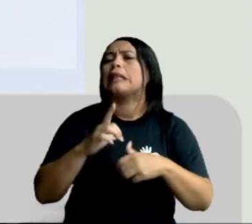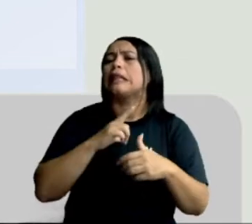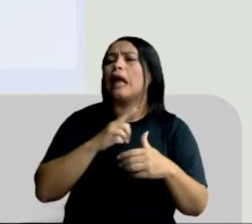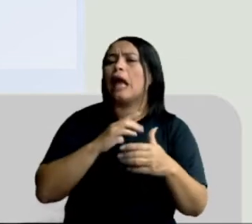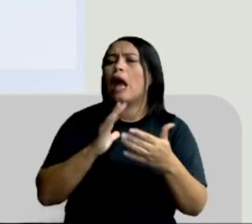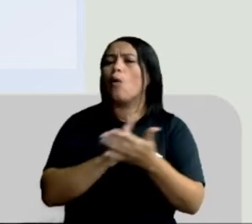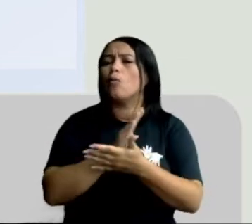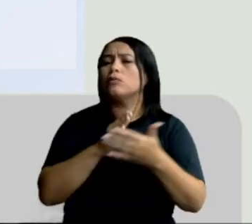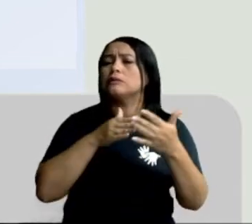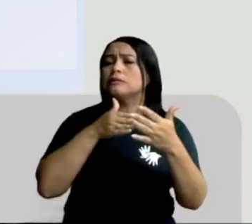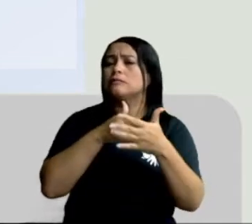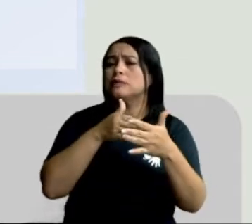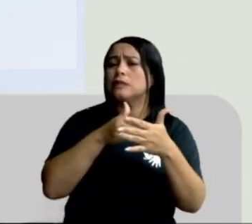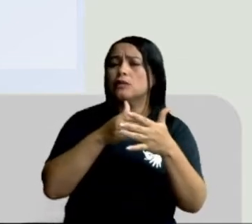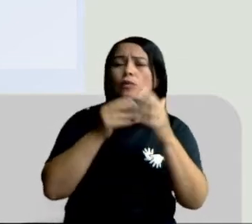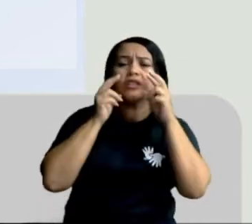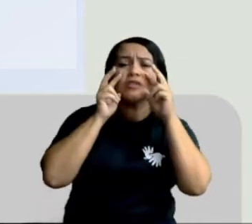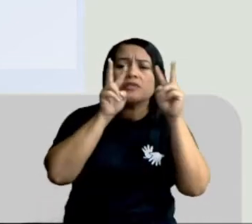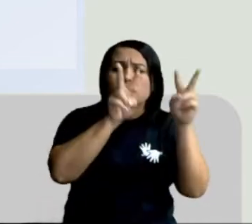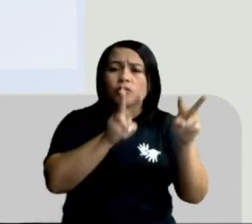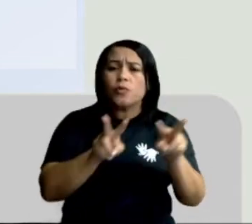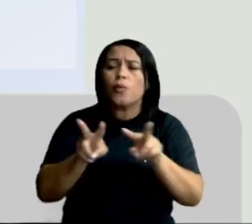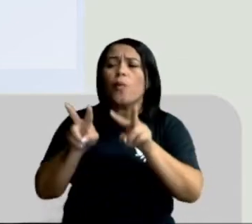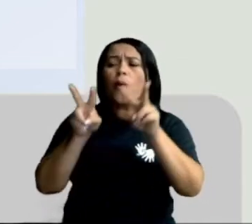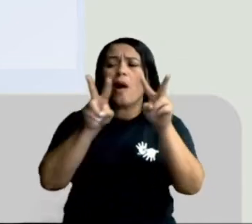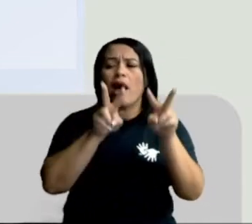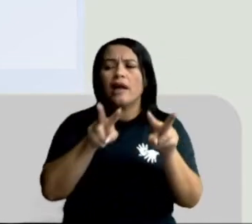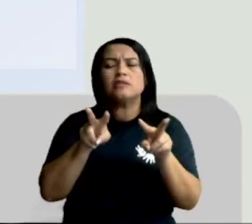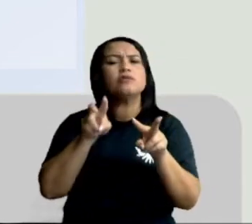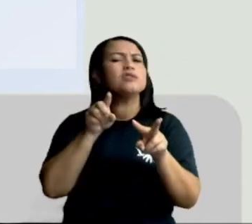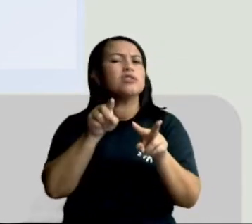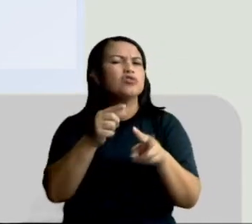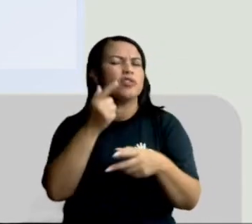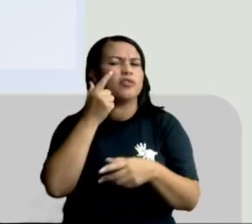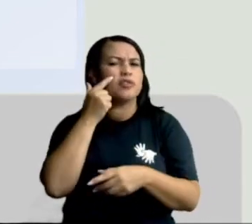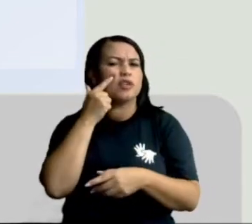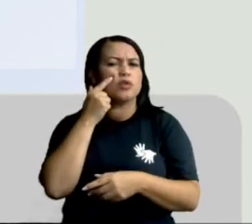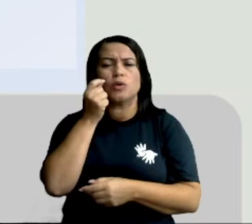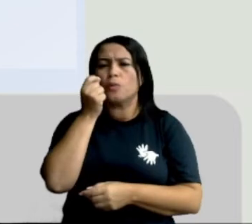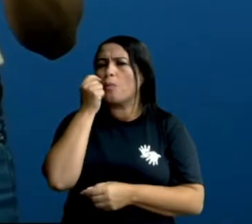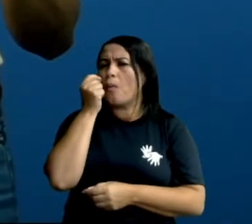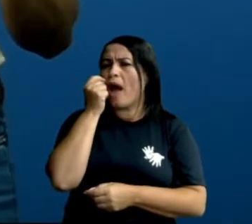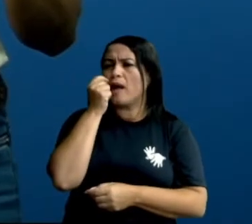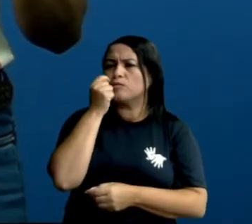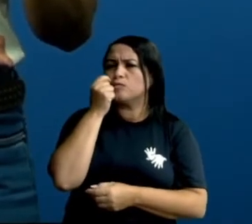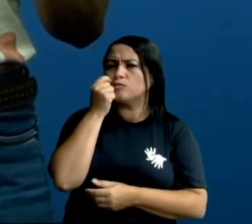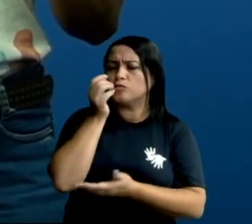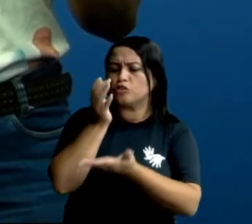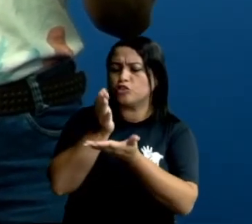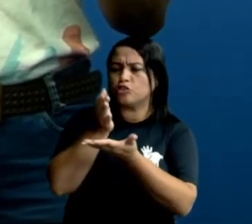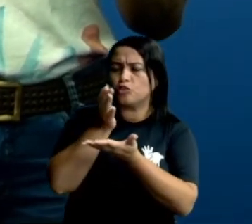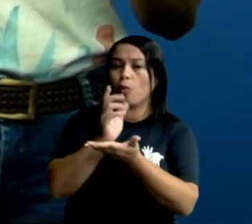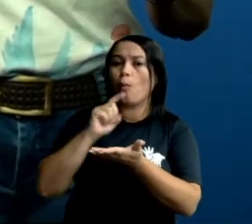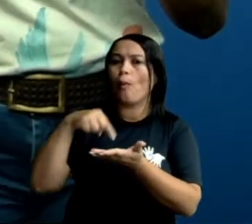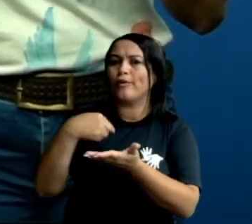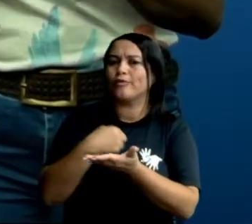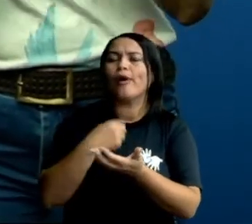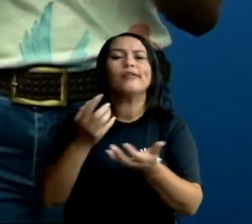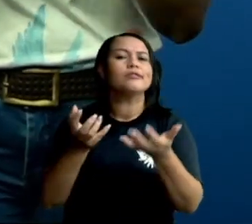visuais. Olha só. Vocês já viram que o ratinho, quando a gente às vezes